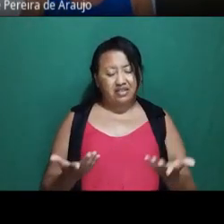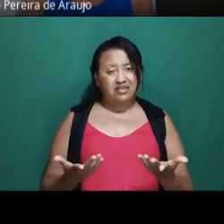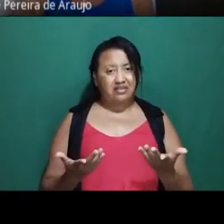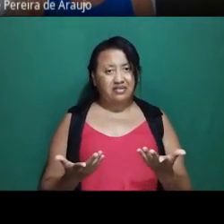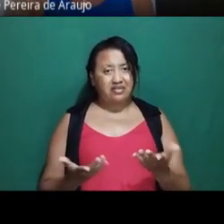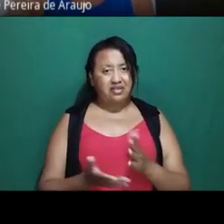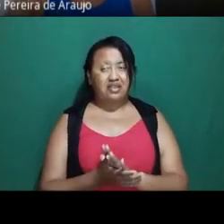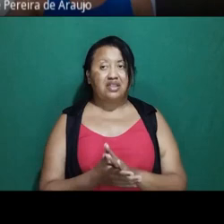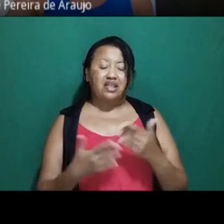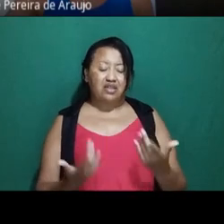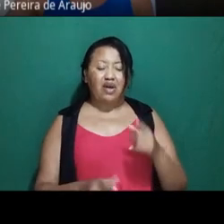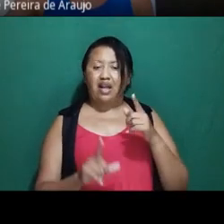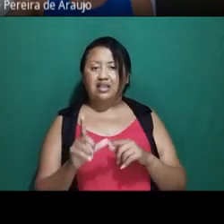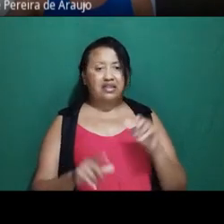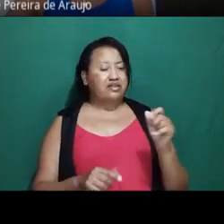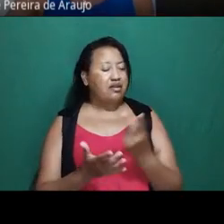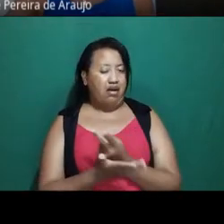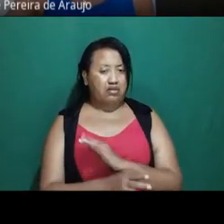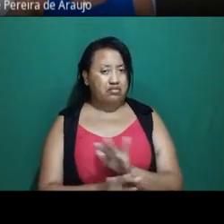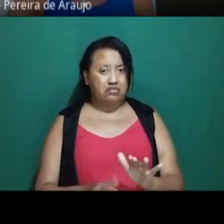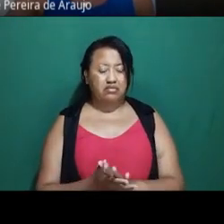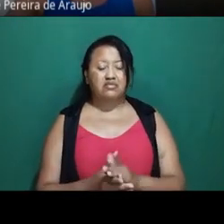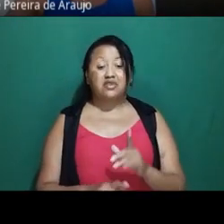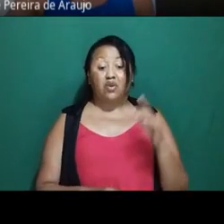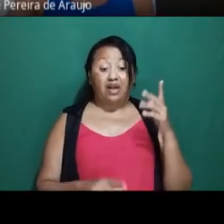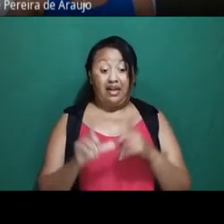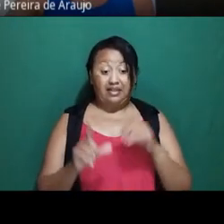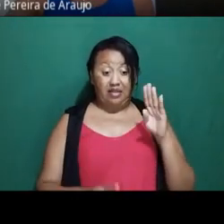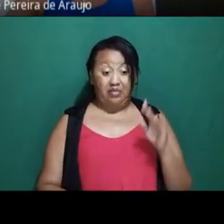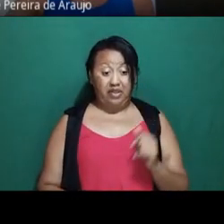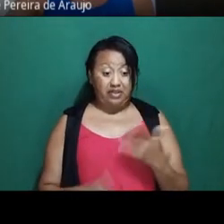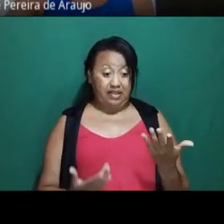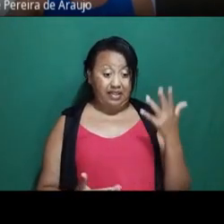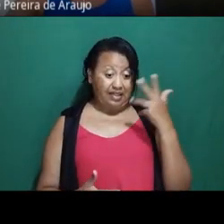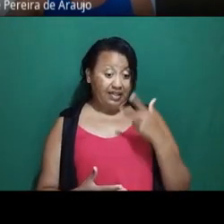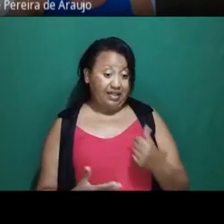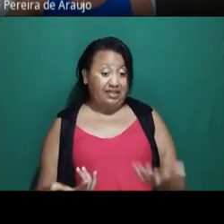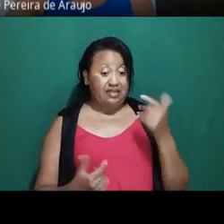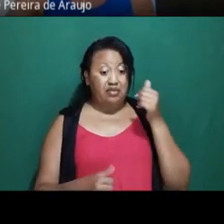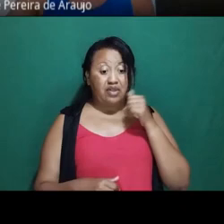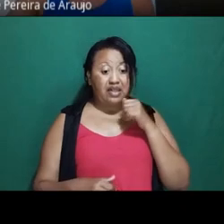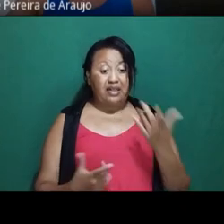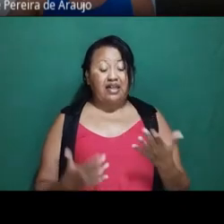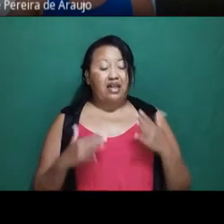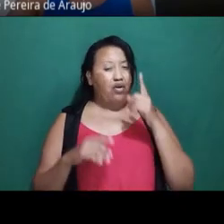no romantismo então a letra A não seria uma linda mulher com os seios em repouso